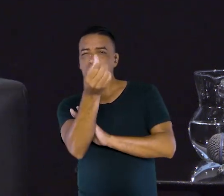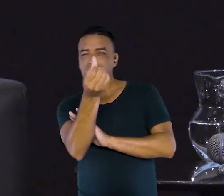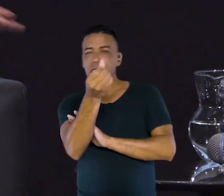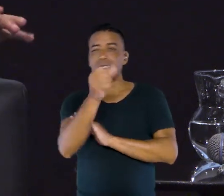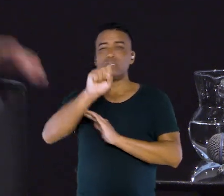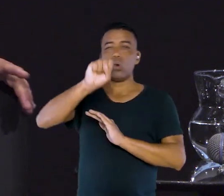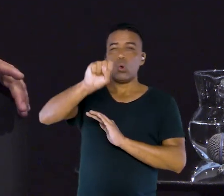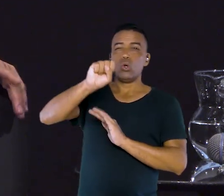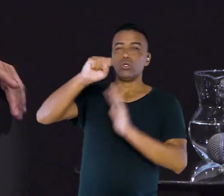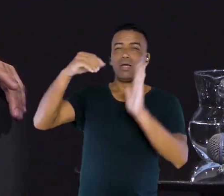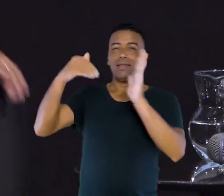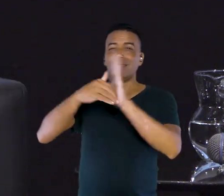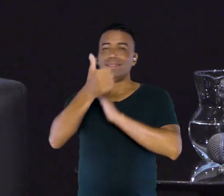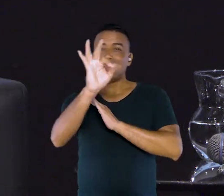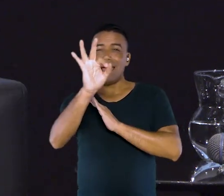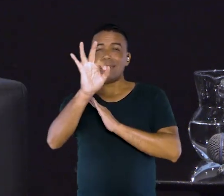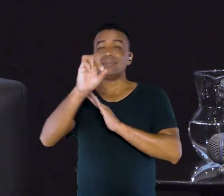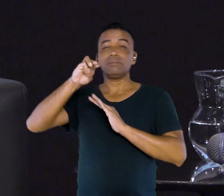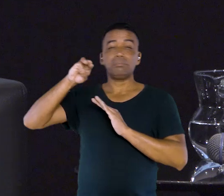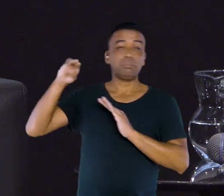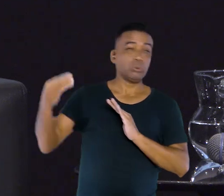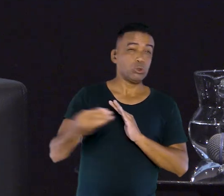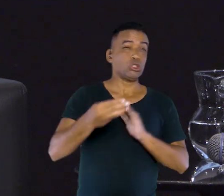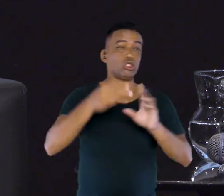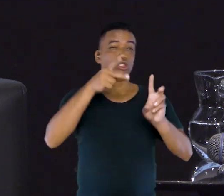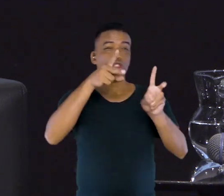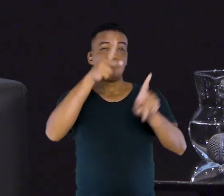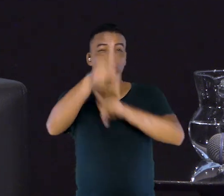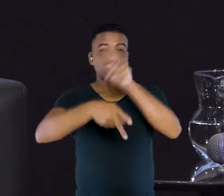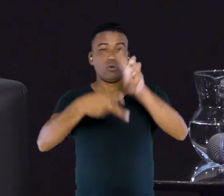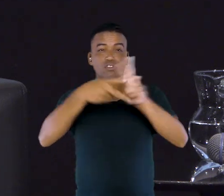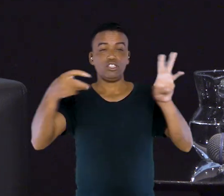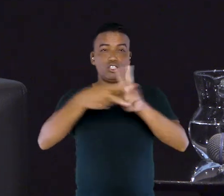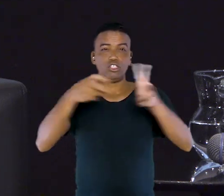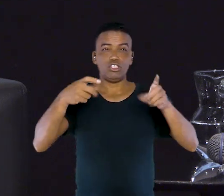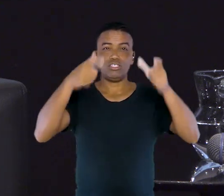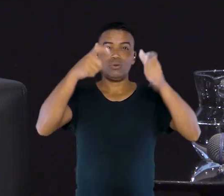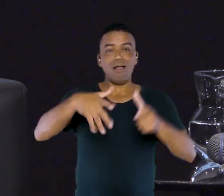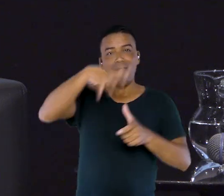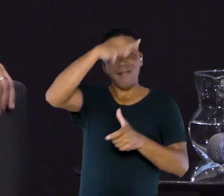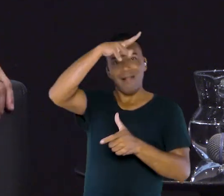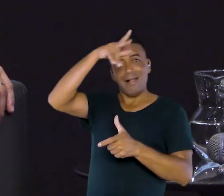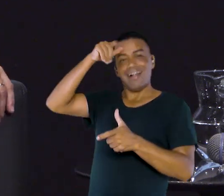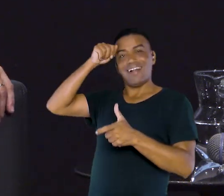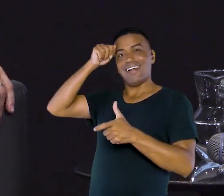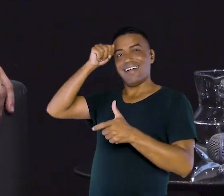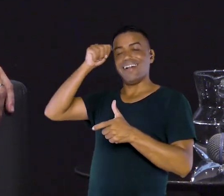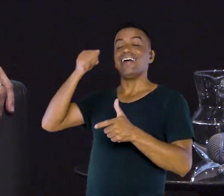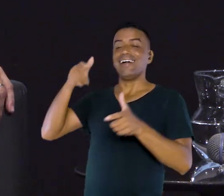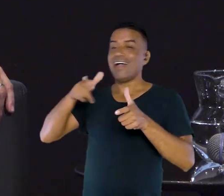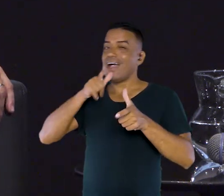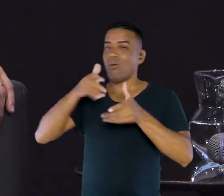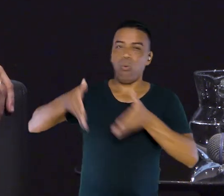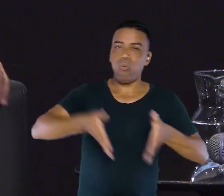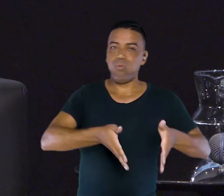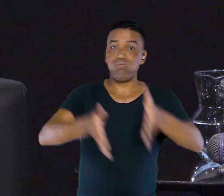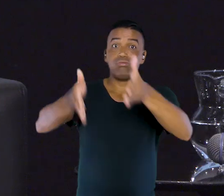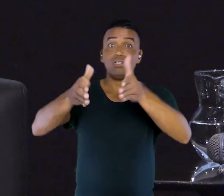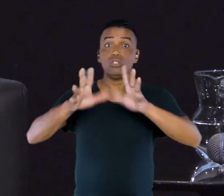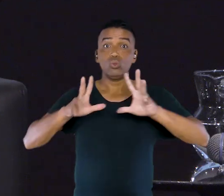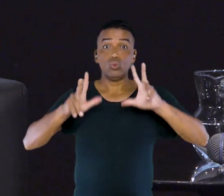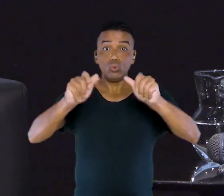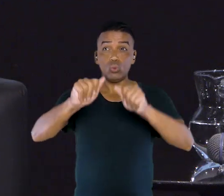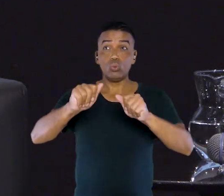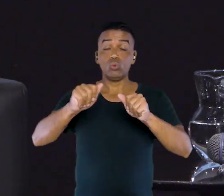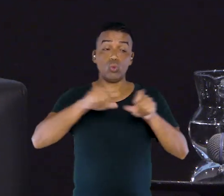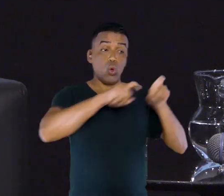entre 8 e 10 milhões de indígenas vivendo na grande região amazônica, na bacia amazônica, na região do Alto Orinoco e nas Guianas também. Se todo